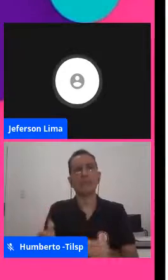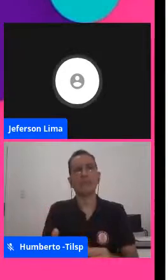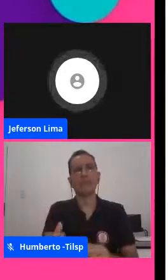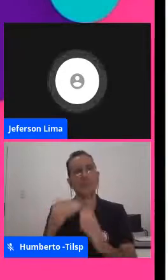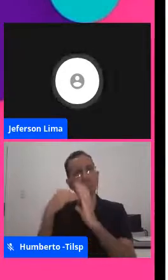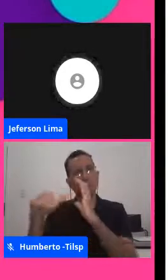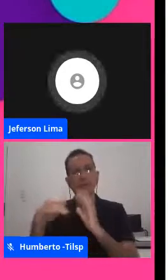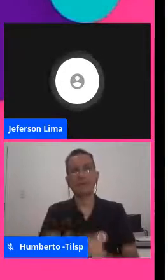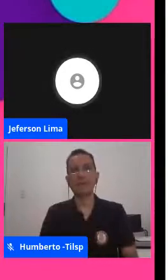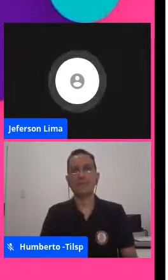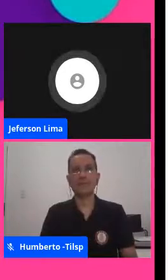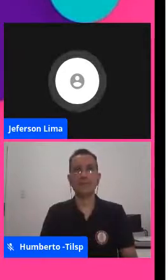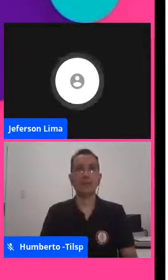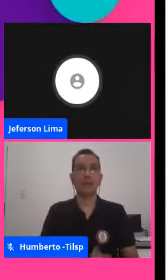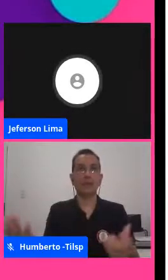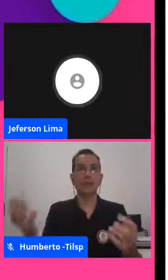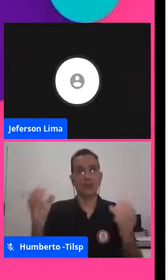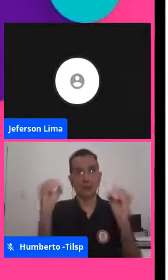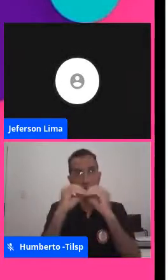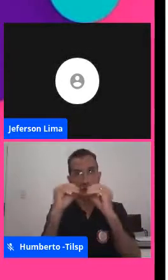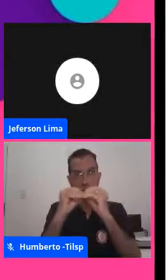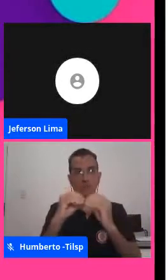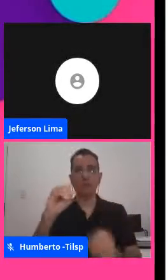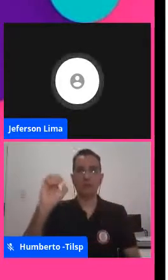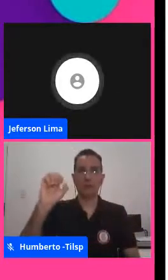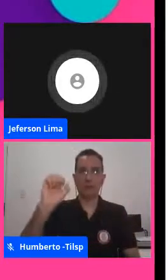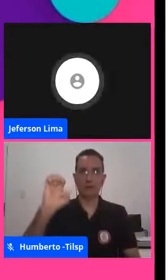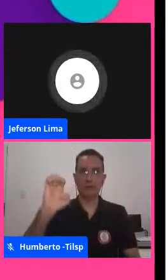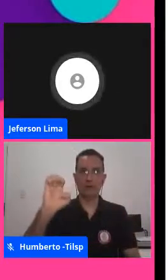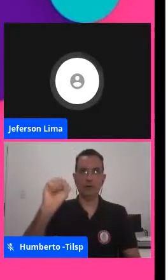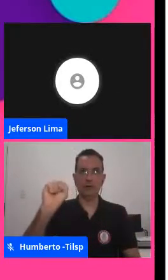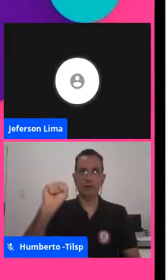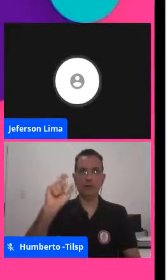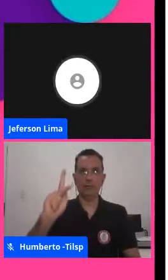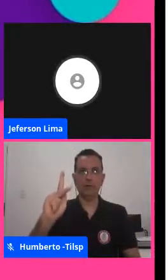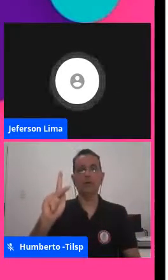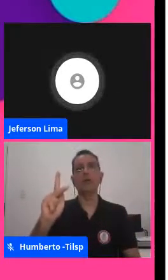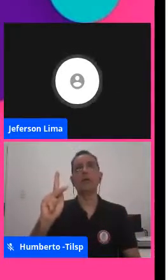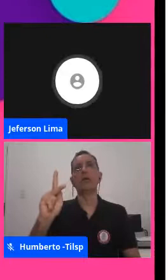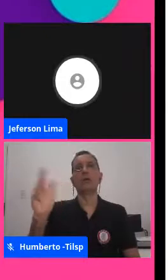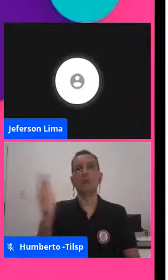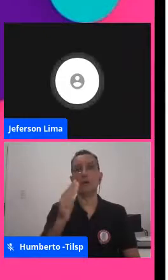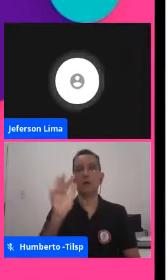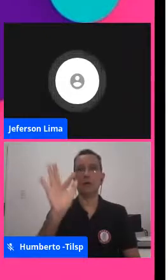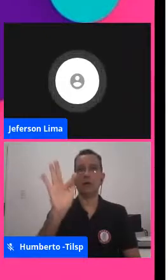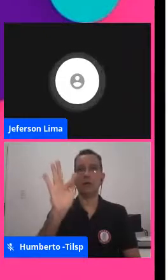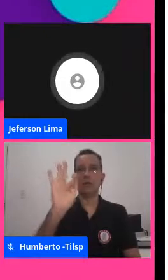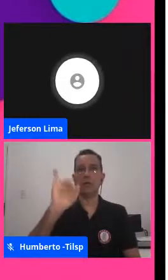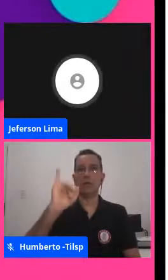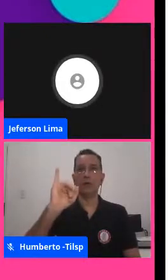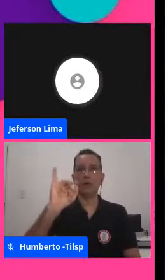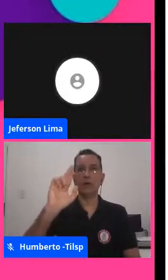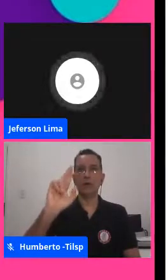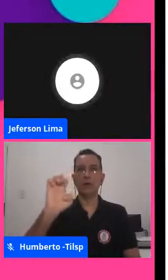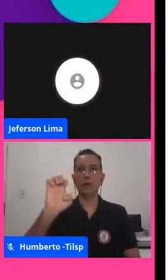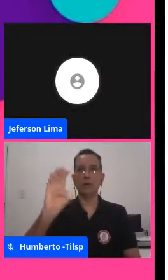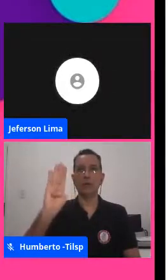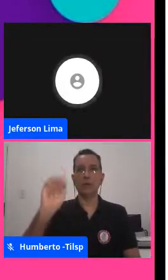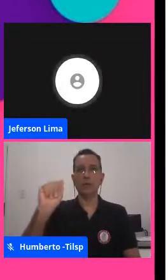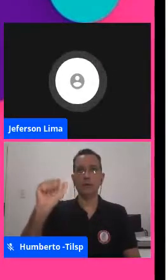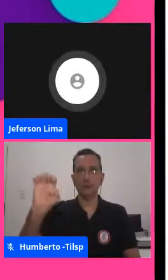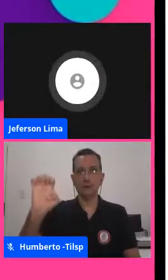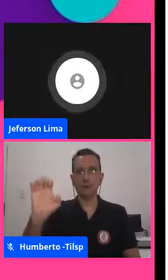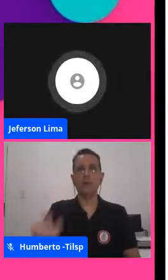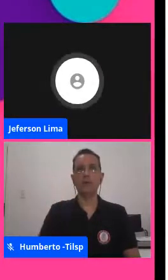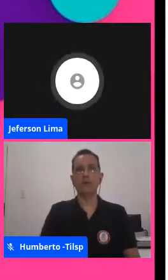Arduino, ESP e Firebase. Como eu disse anteriormente, né? Meu nome é JEFERSON LIMA de Almeida e faço parte do Include